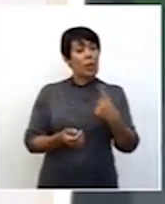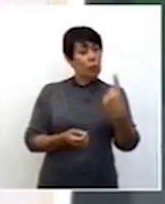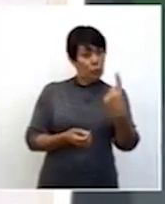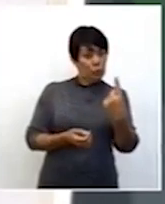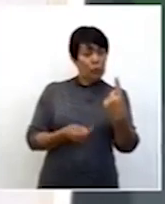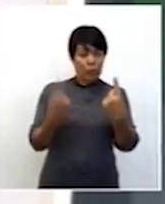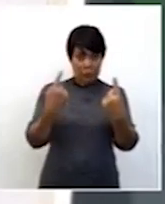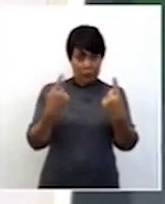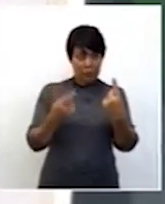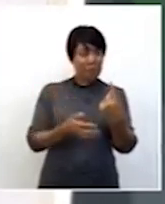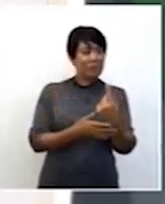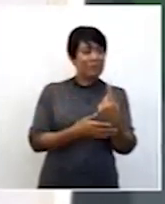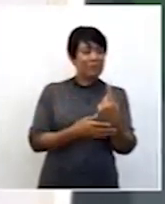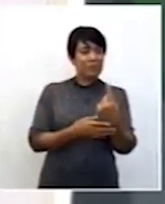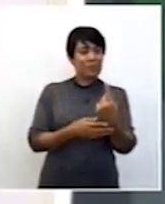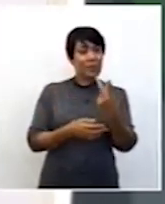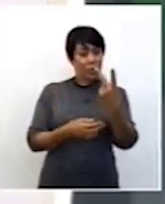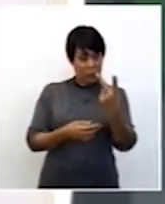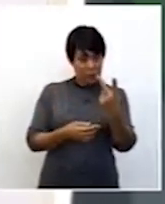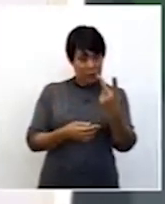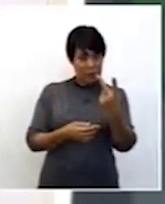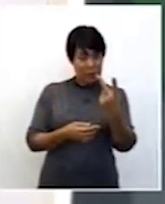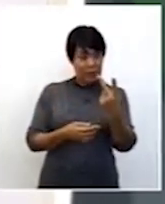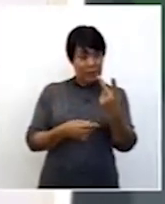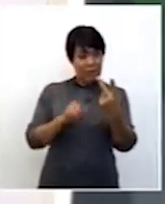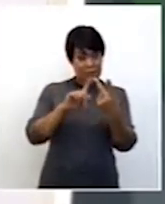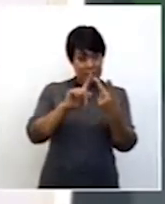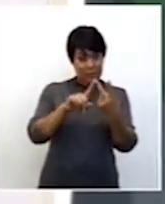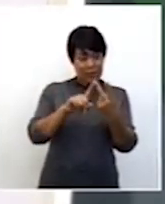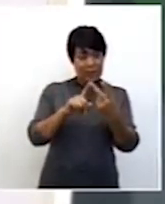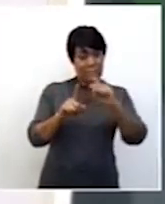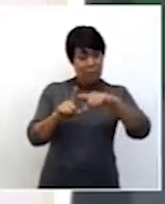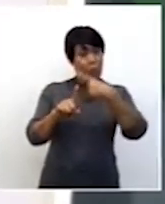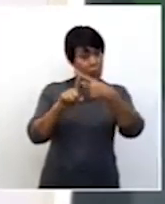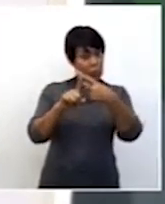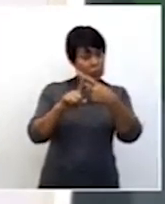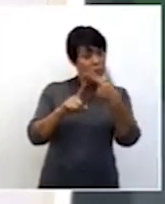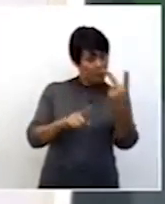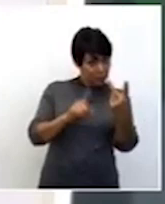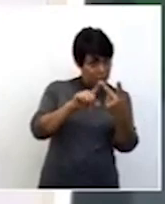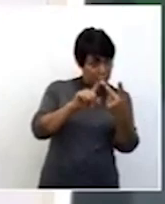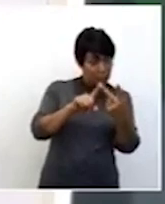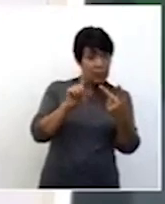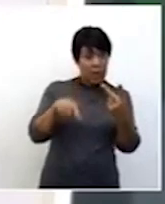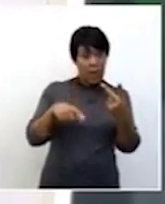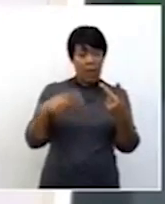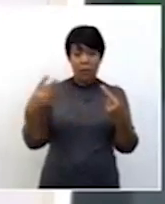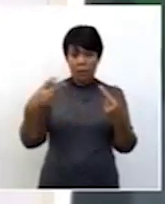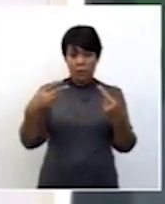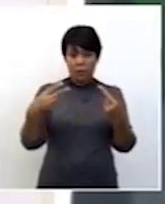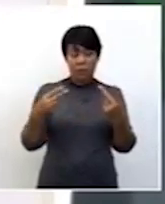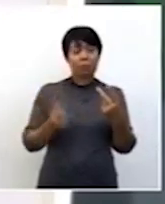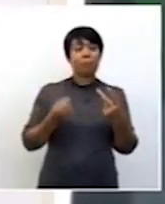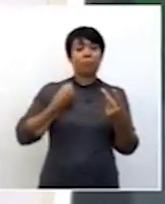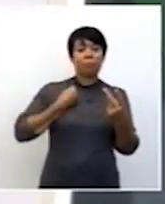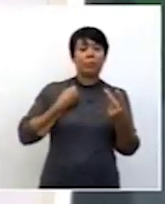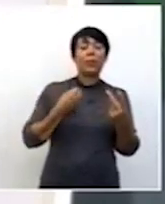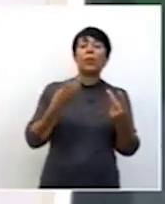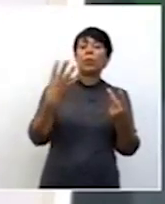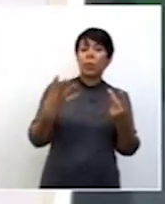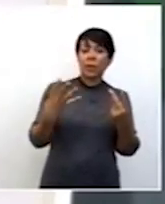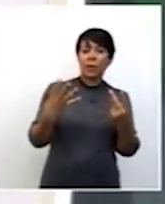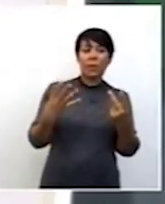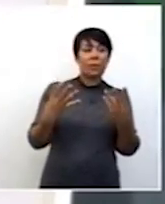o primeiro termo. 2, ou seja, eu estou multiplicando por 2, tá? 2 é o segundo termo. No caso aqui,